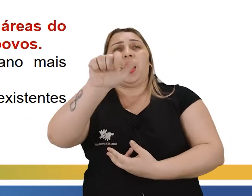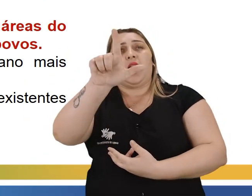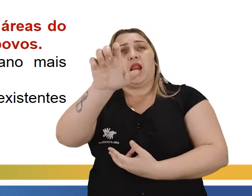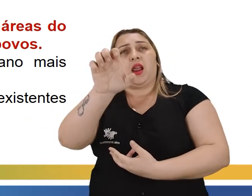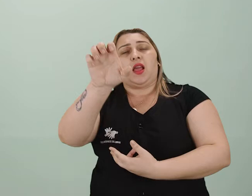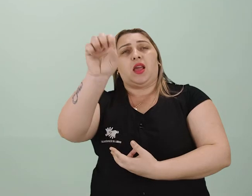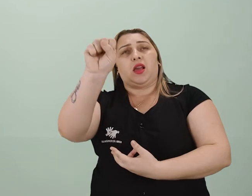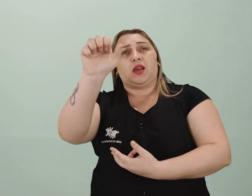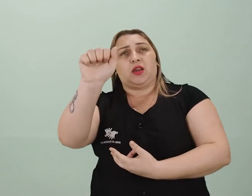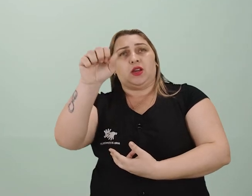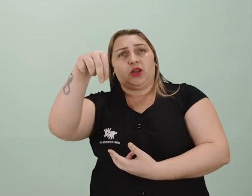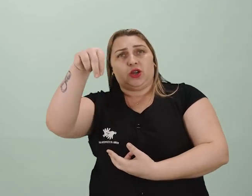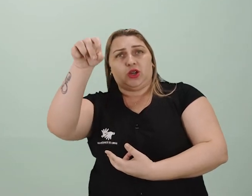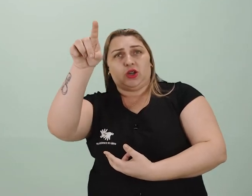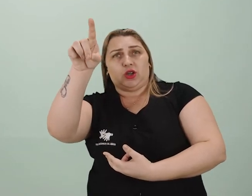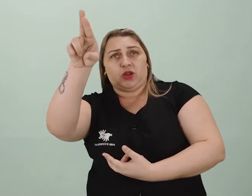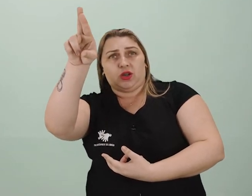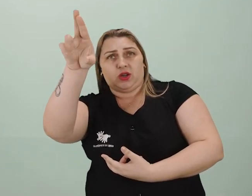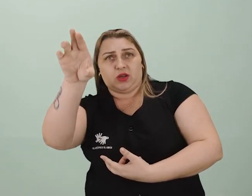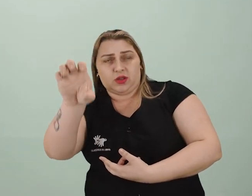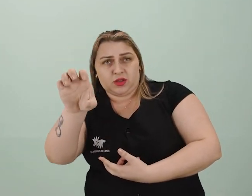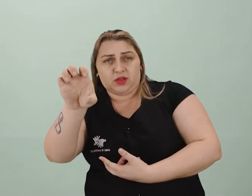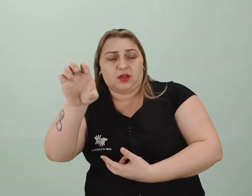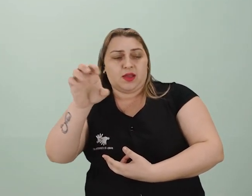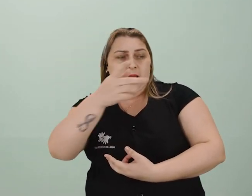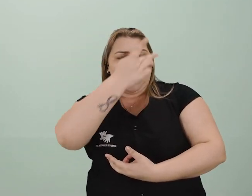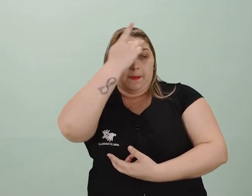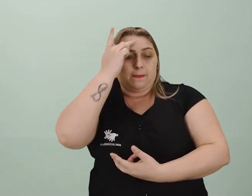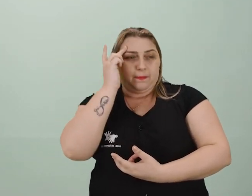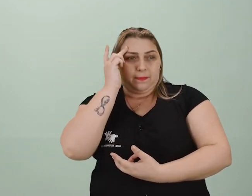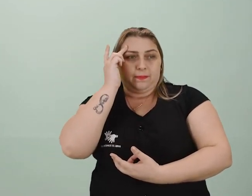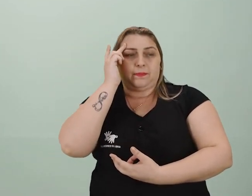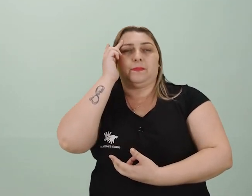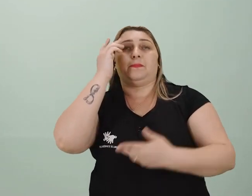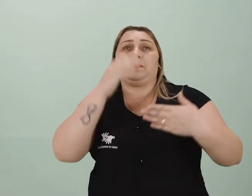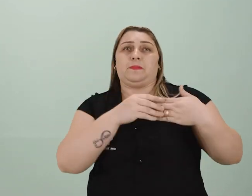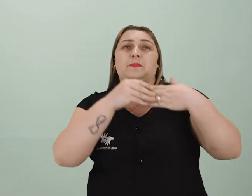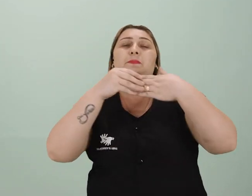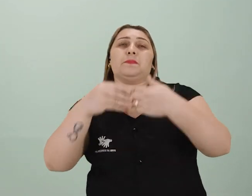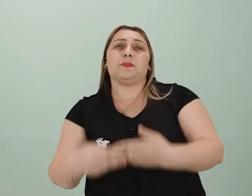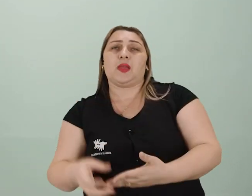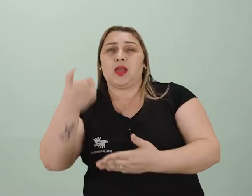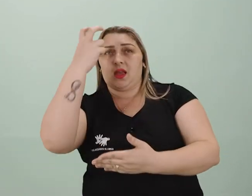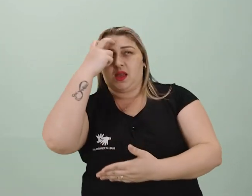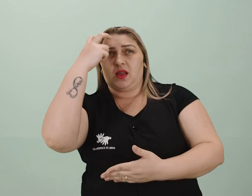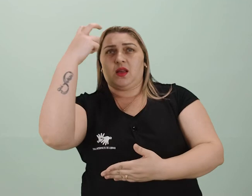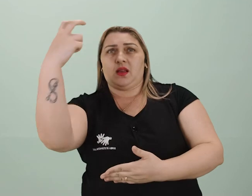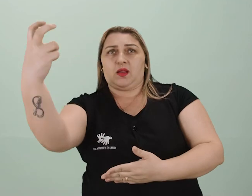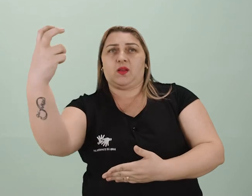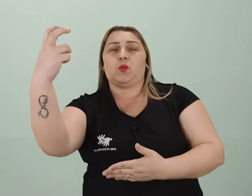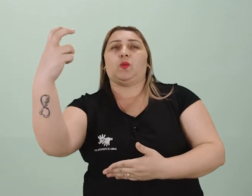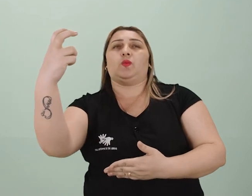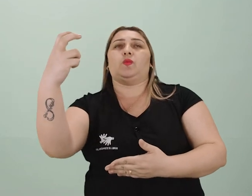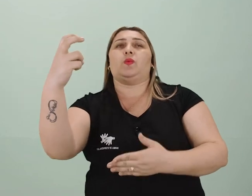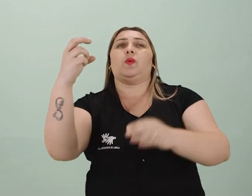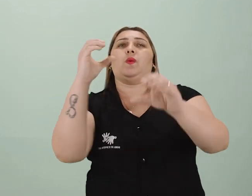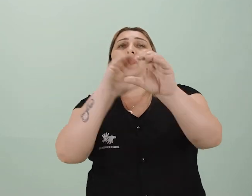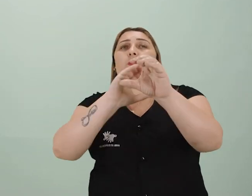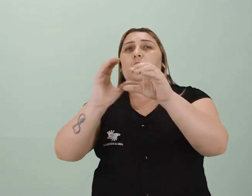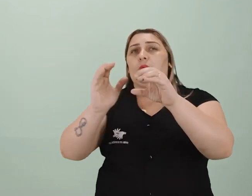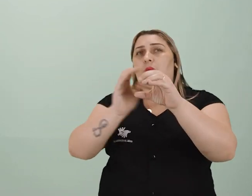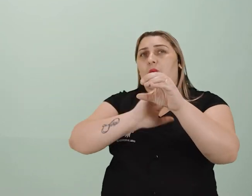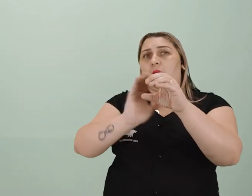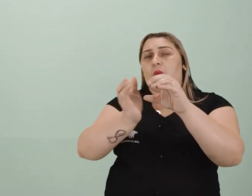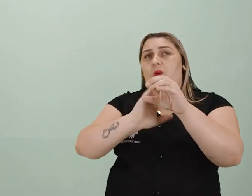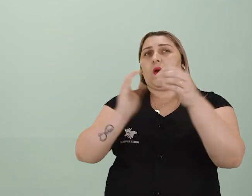Grande. Alexandre o Grande foi a pessoa que levou essa cultura para o Oriente e, claro,